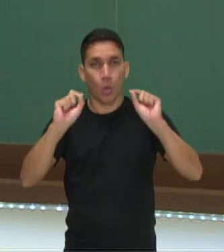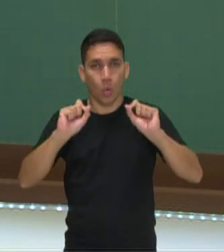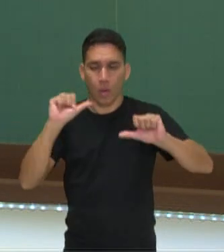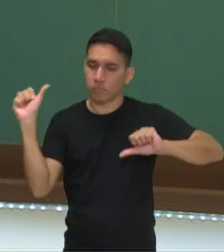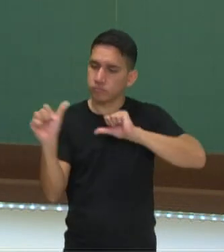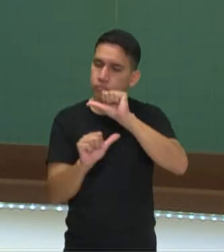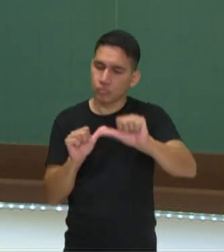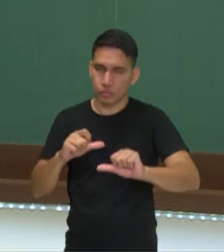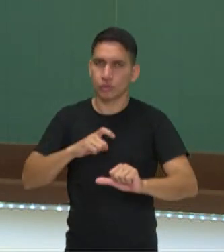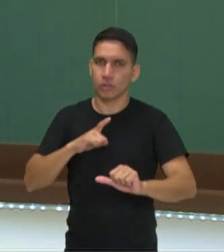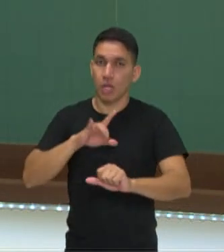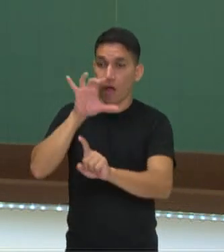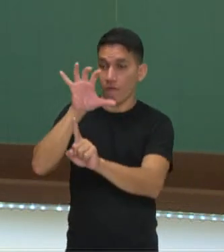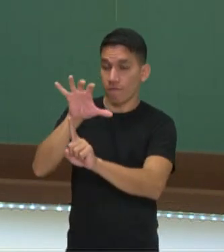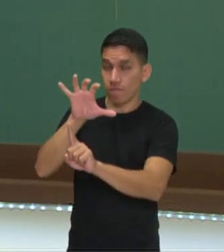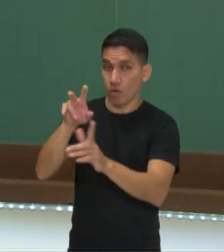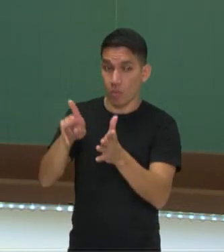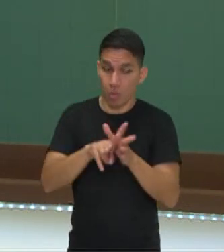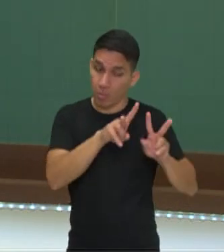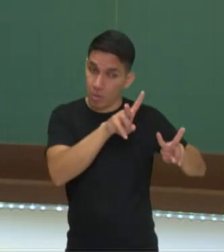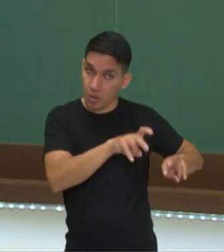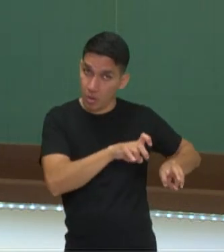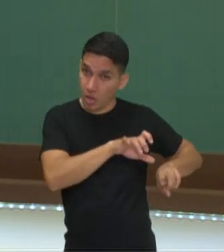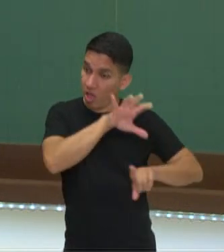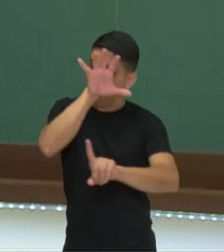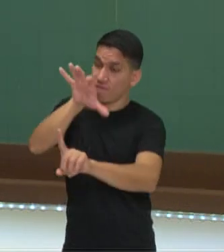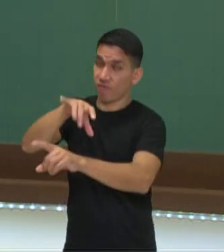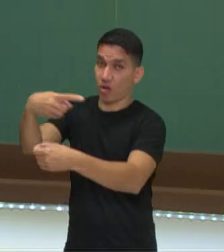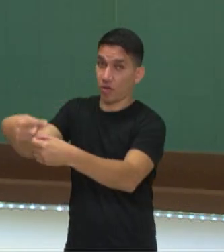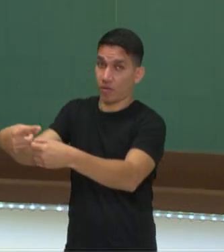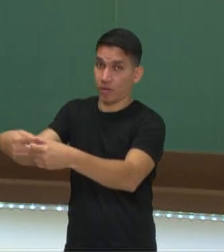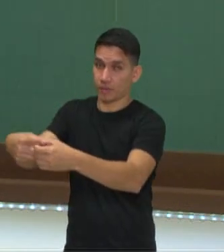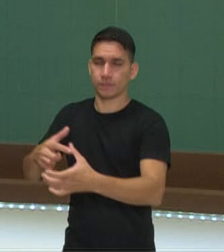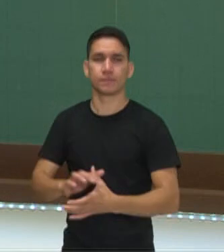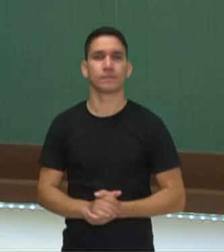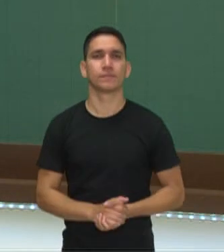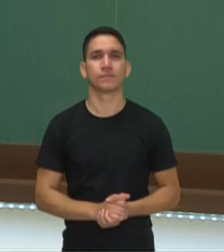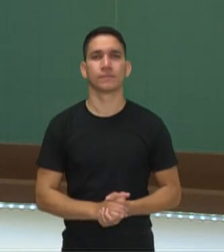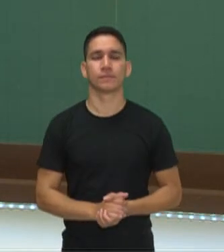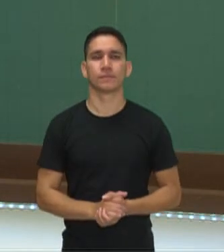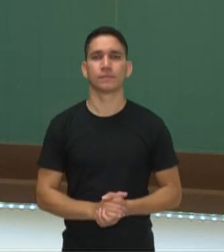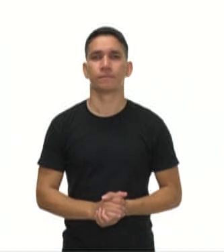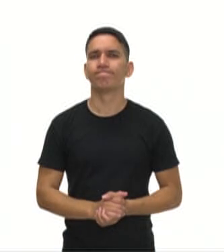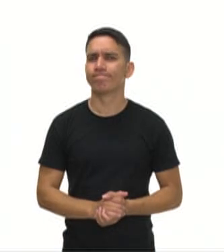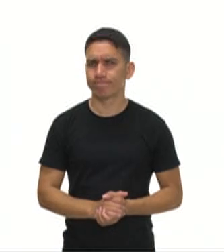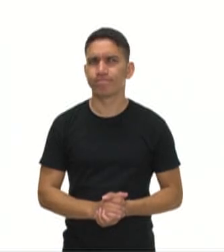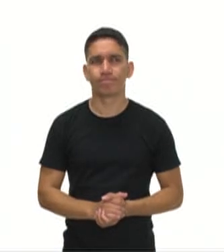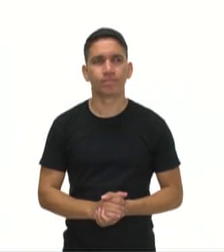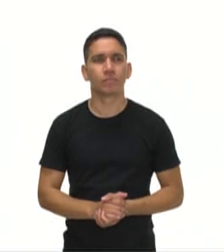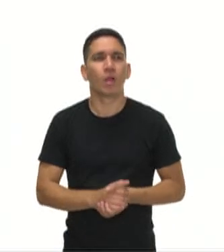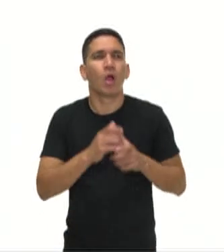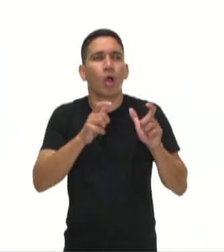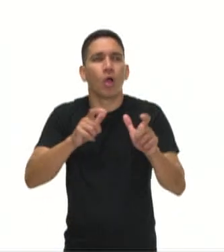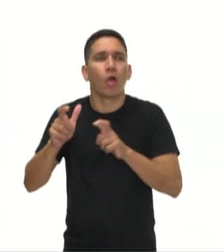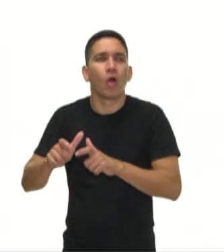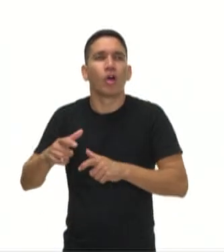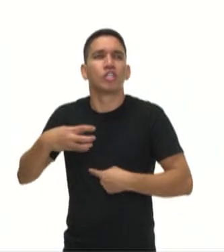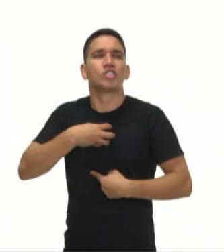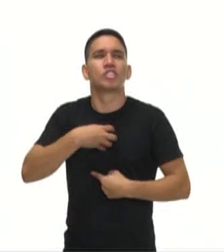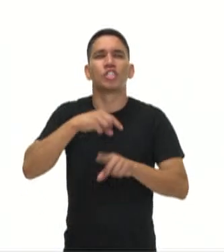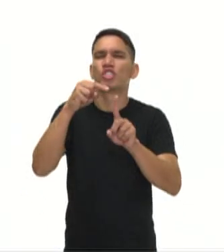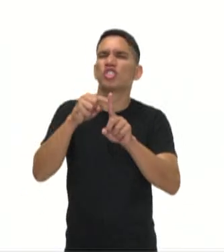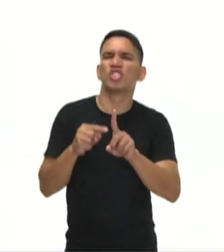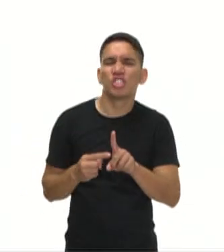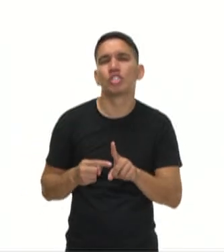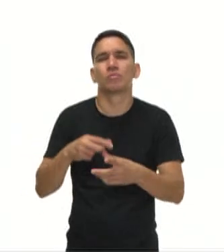mudança, né, essa influência da cultura do campo para a cultura urbana. As congadas, os maracatus, folias de